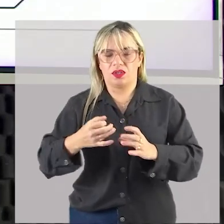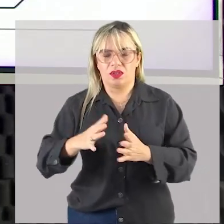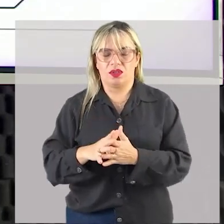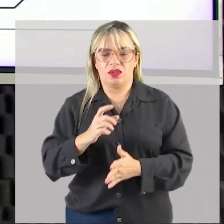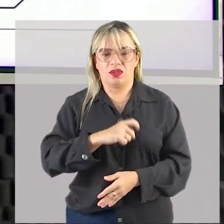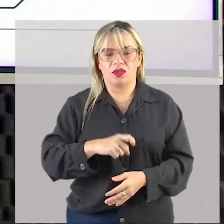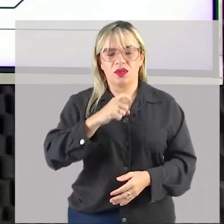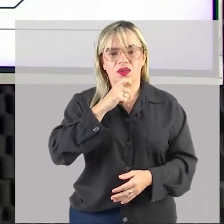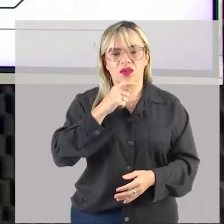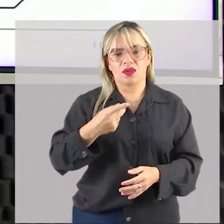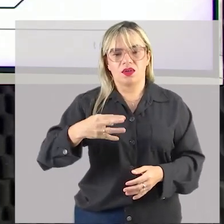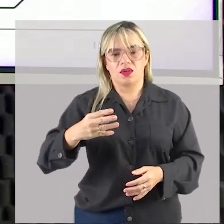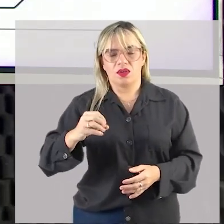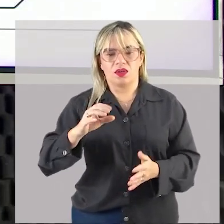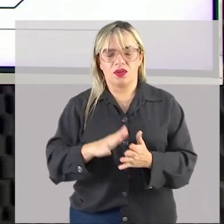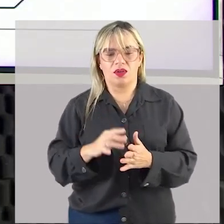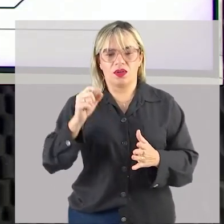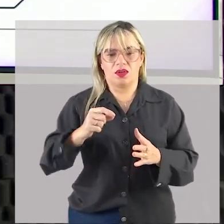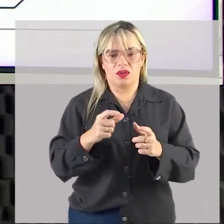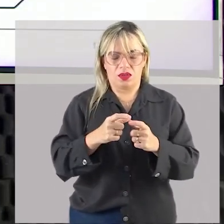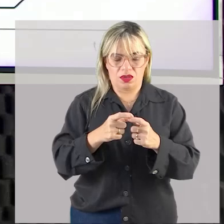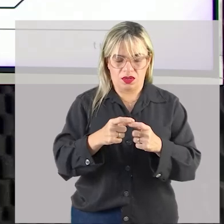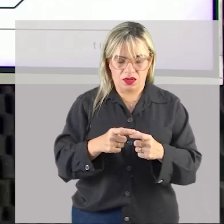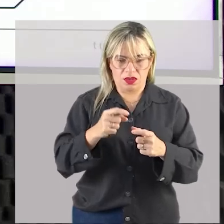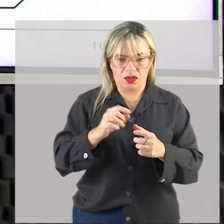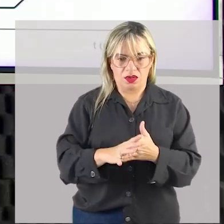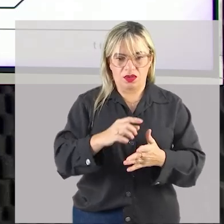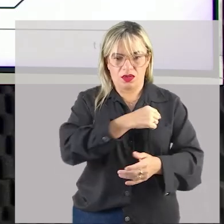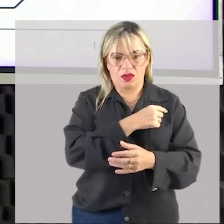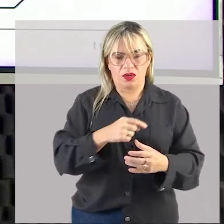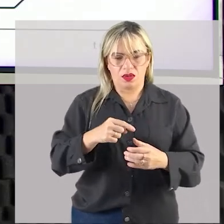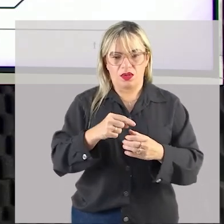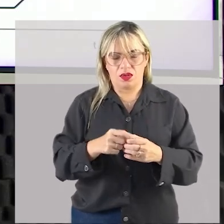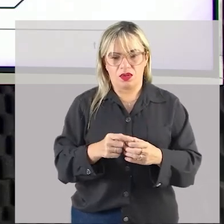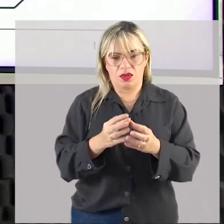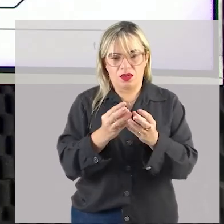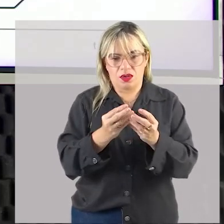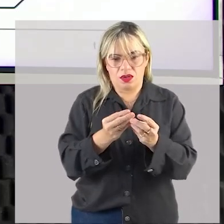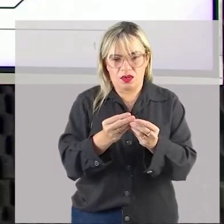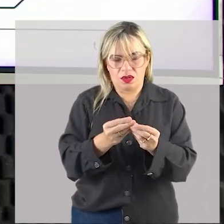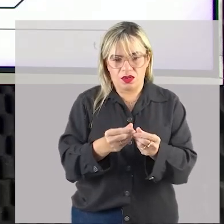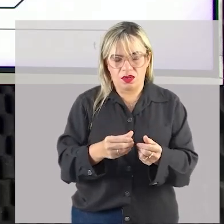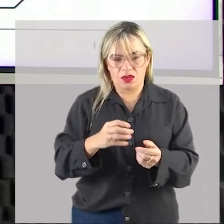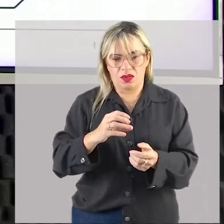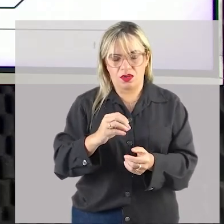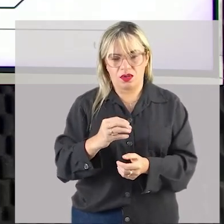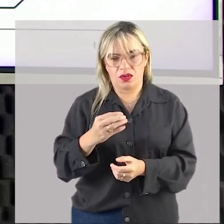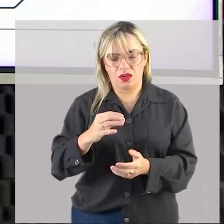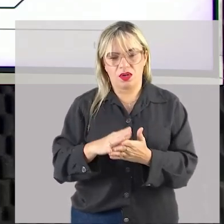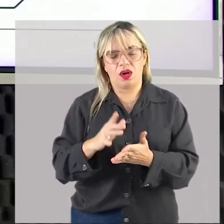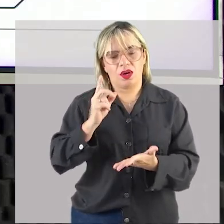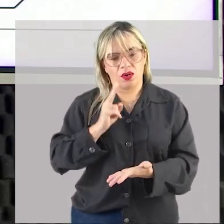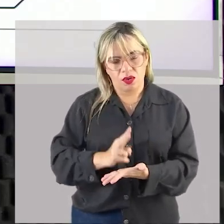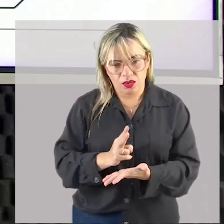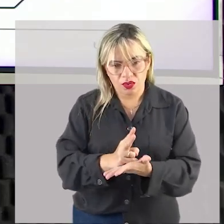pedra de gelo. Pegou uma pedra de gelo, botou um termômetro, começa a derreter a 0 graus. Todo o gelo vai derreter e ali continua